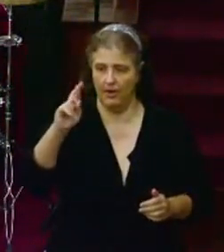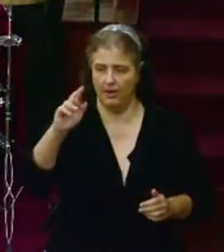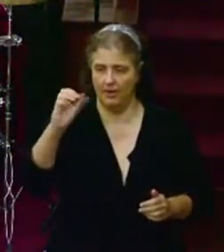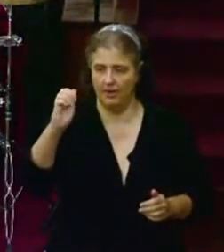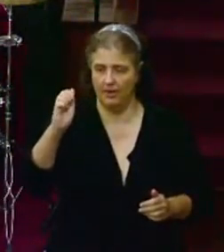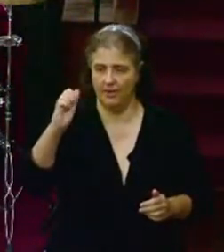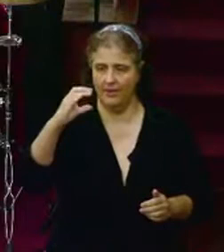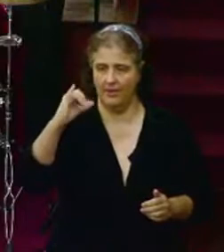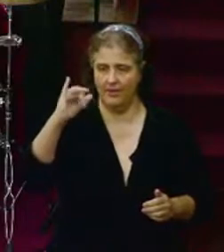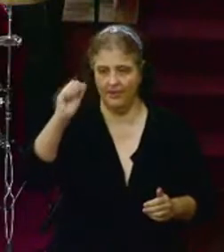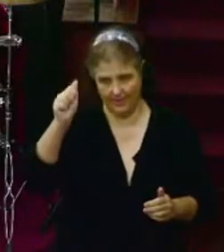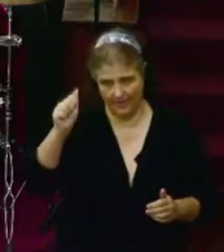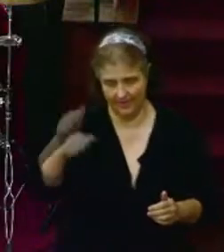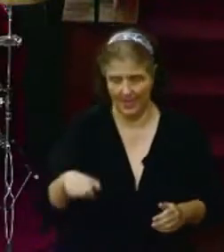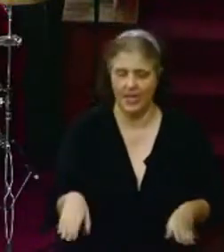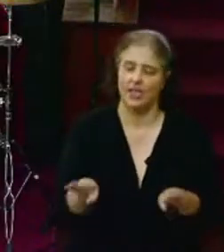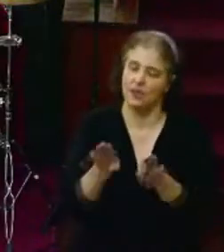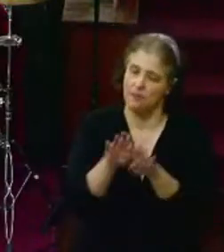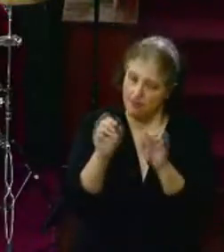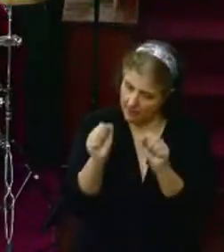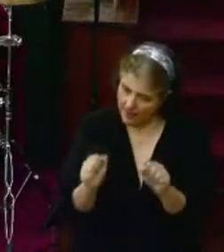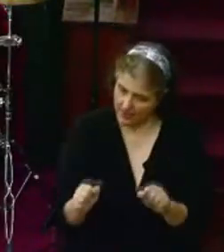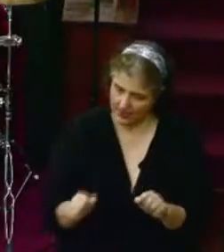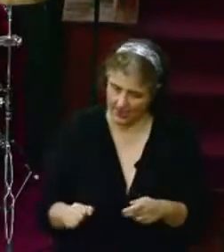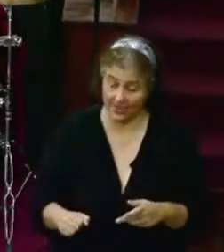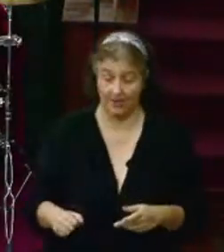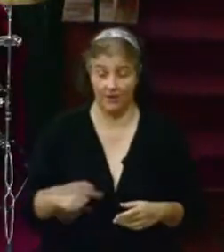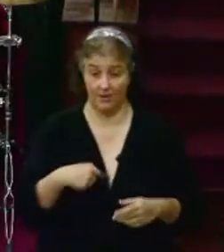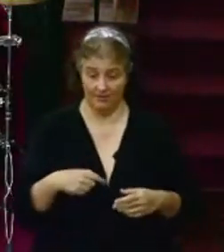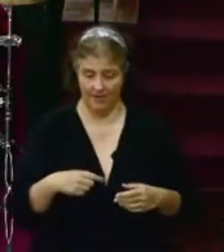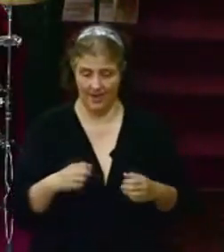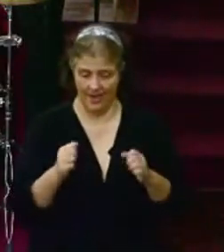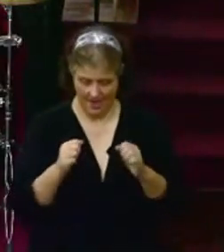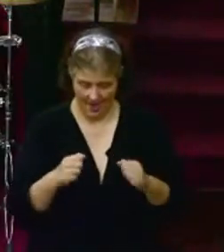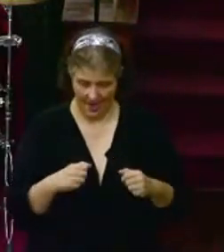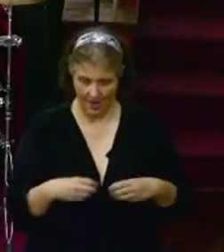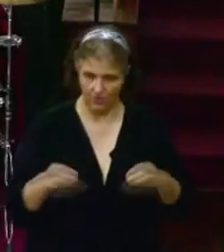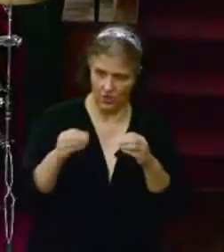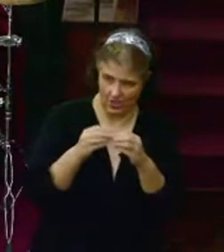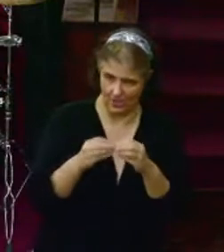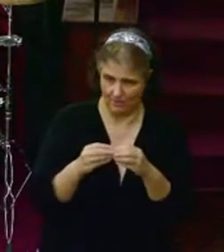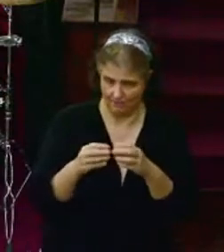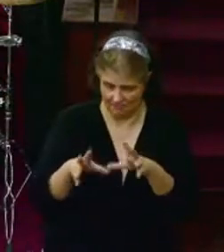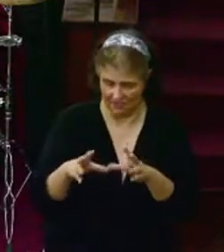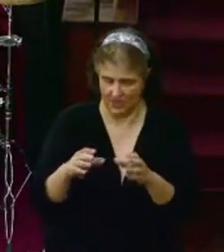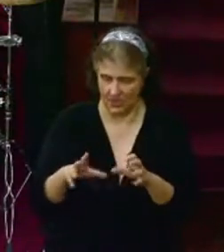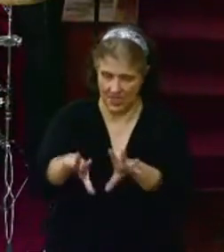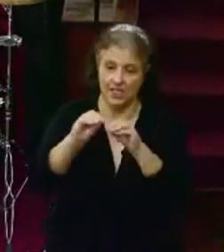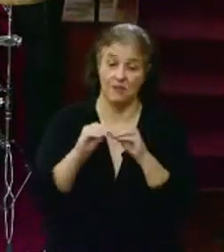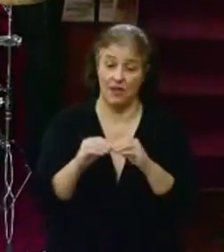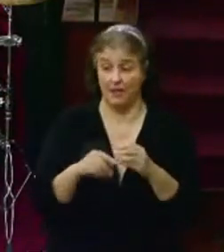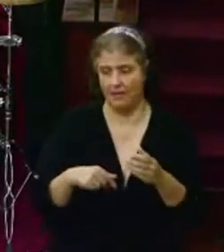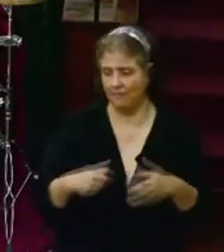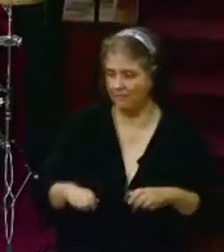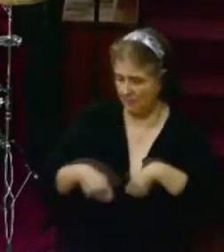uma meritocracia, podem lhe dar prêmios, bônus e até uma promoção. Recentemente, um dos clubes